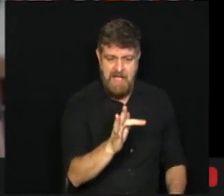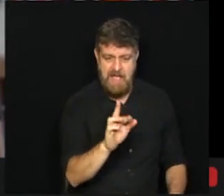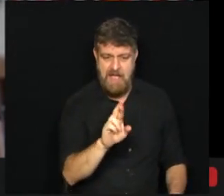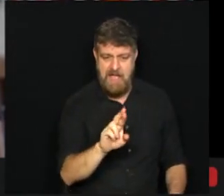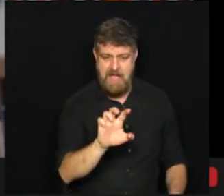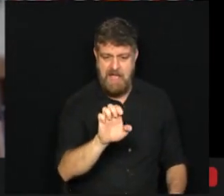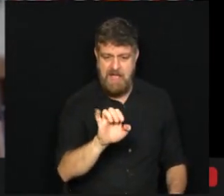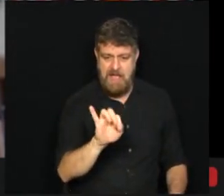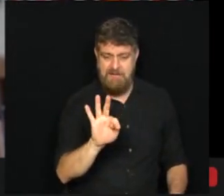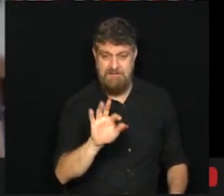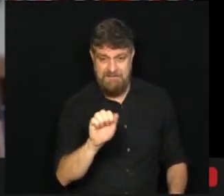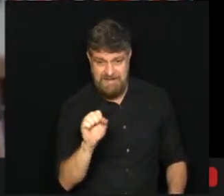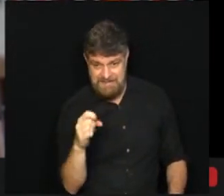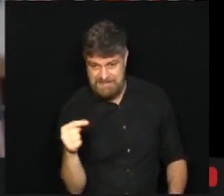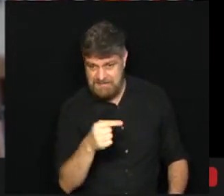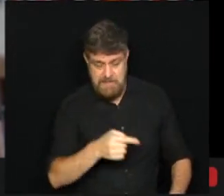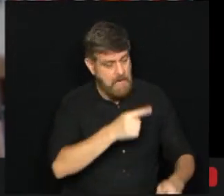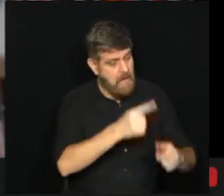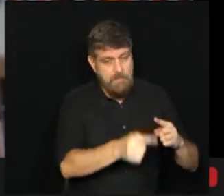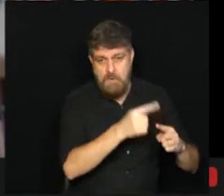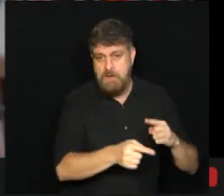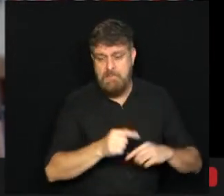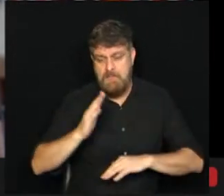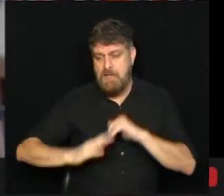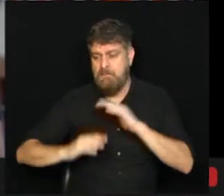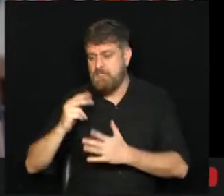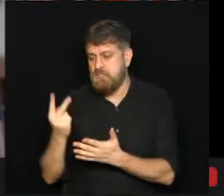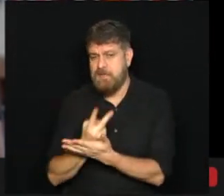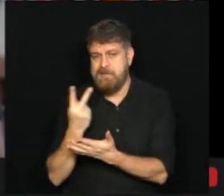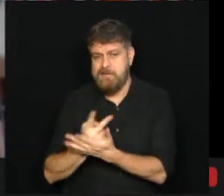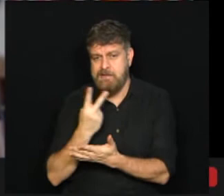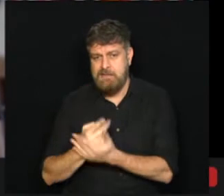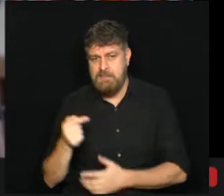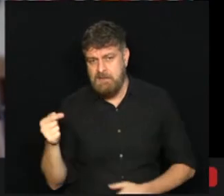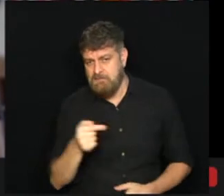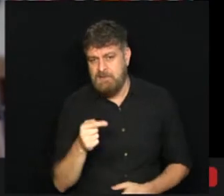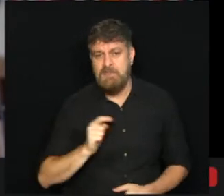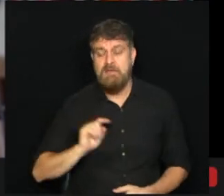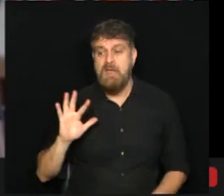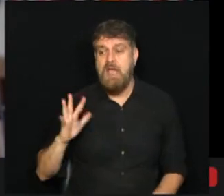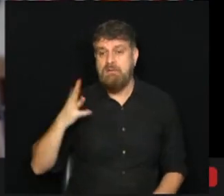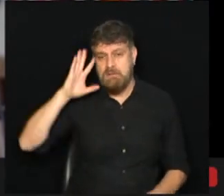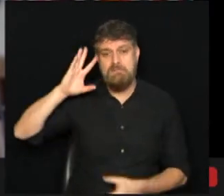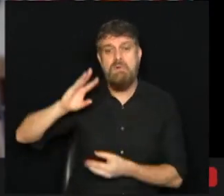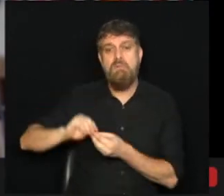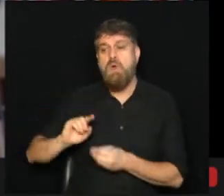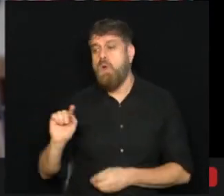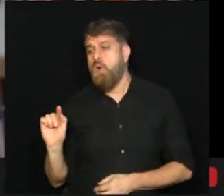administrativas para coibir esse tipo de ação, que foi uma ação absolutamente